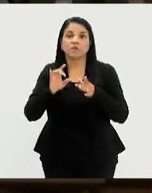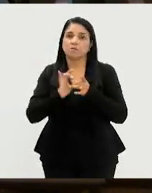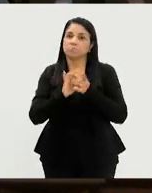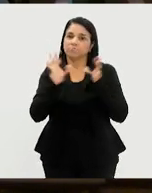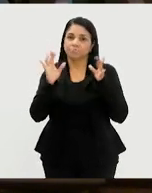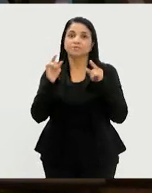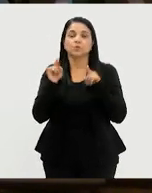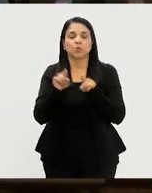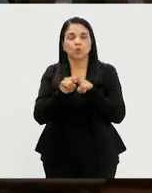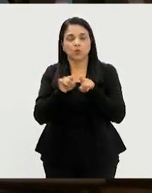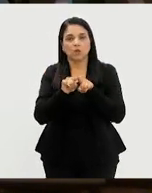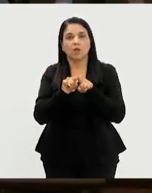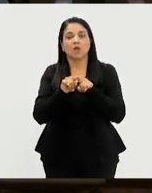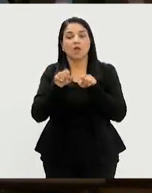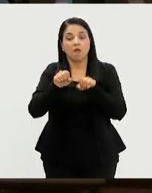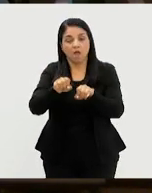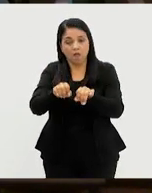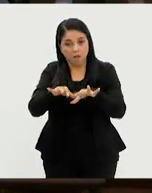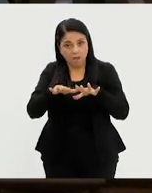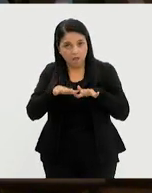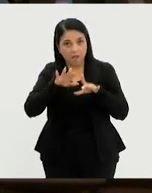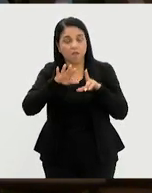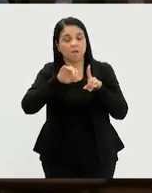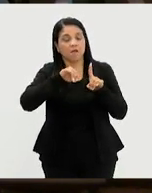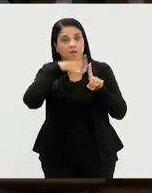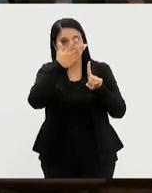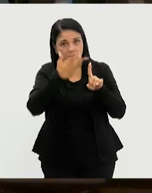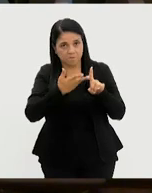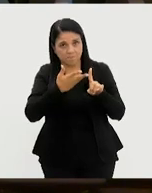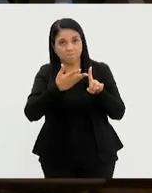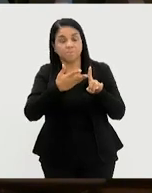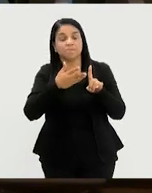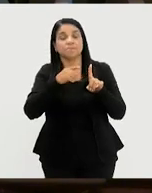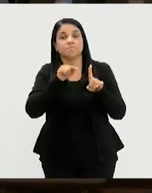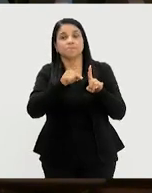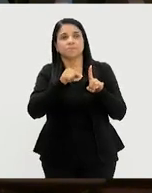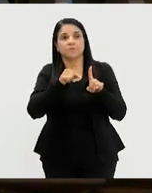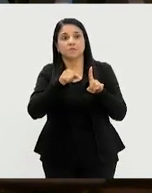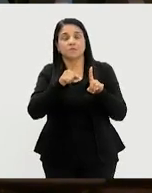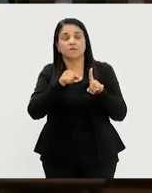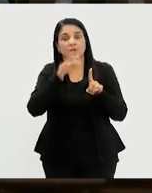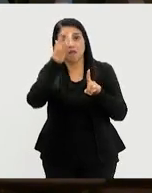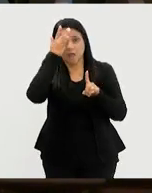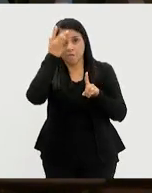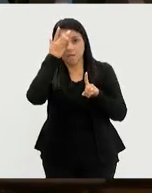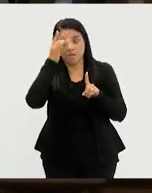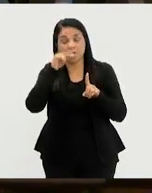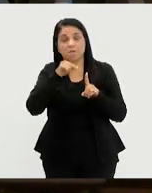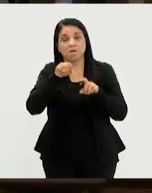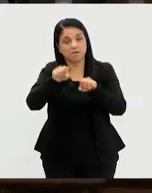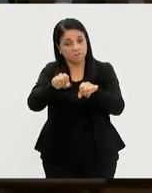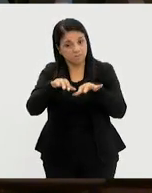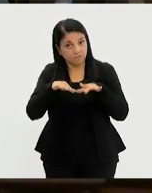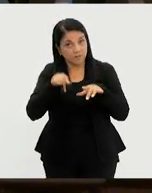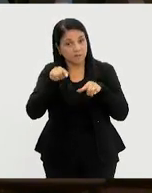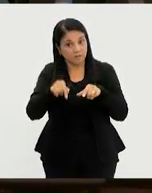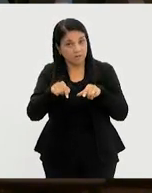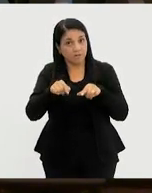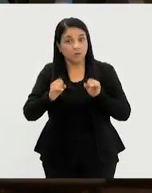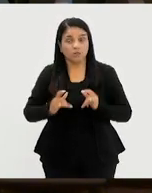sessão a partir de amanhã sessão não será aqui e sim será no